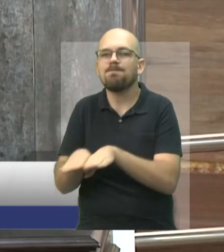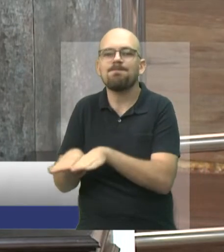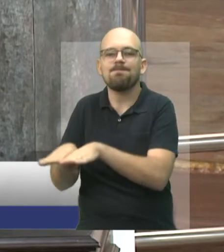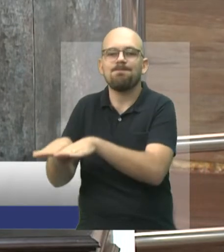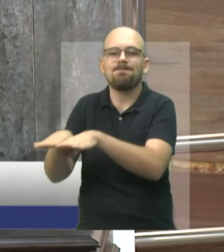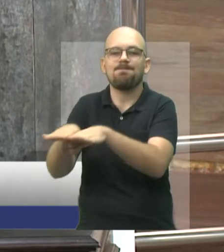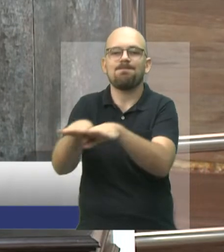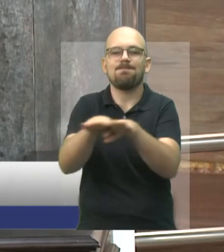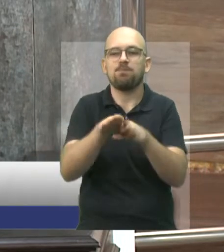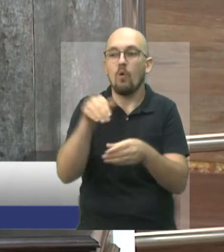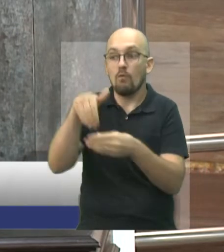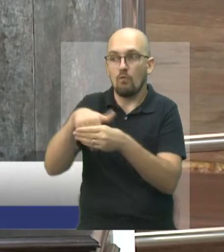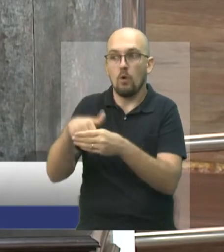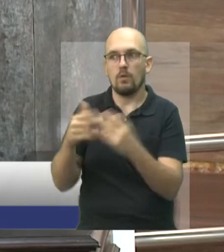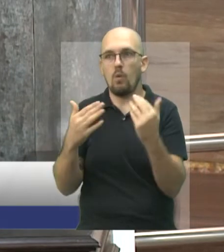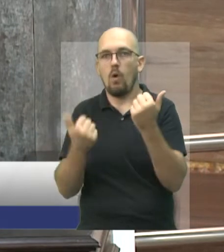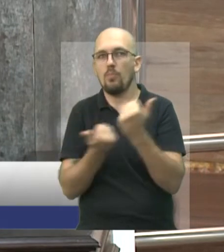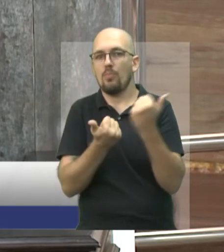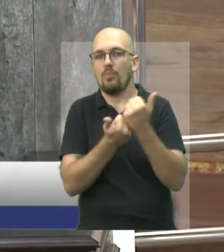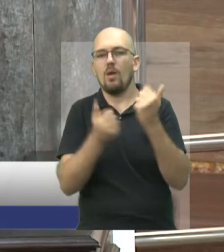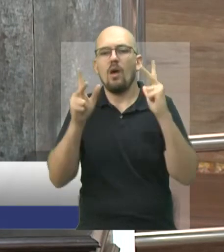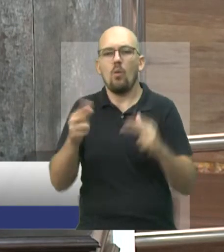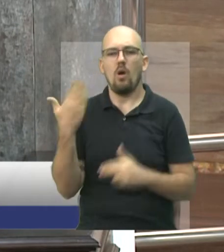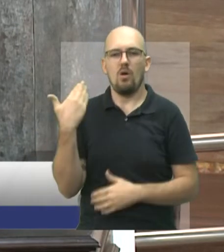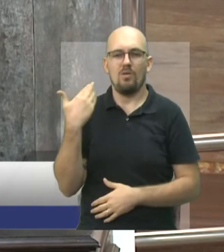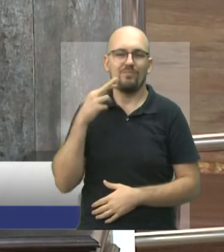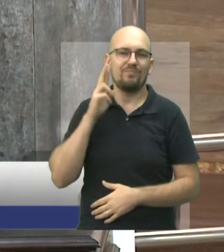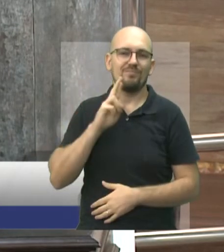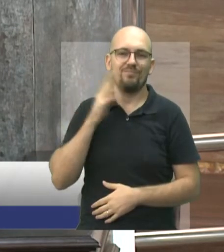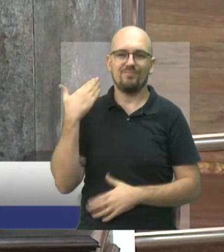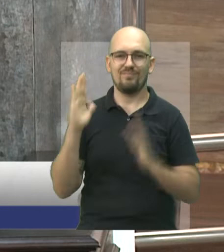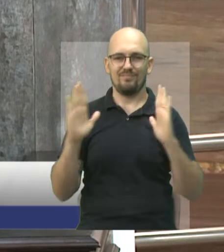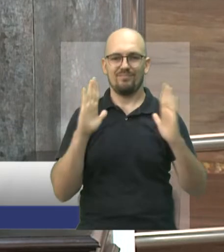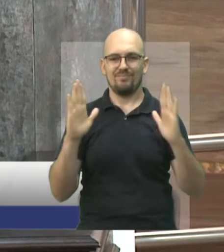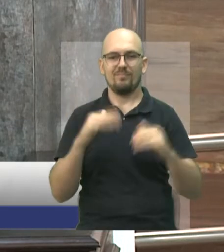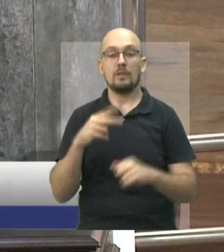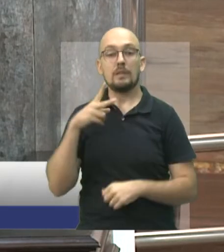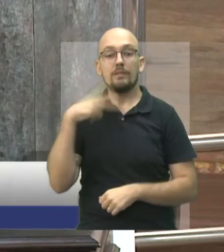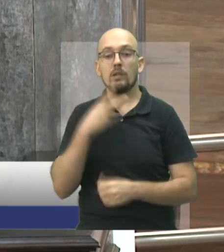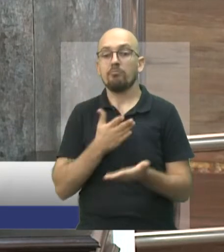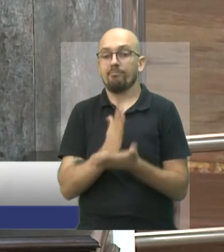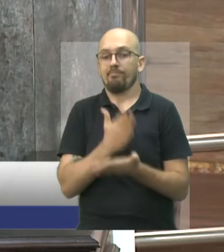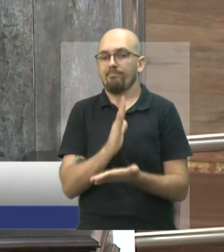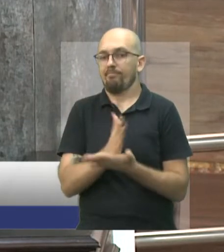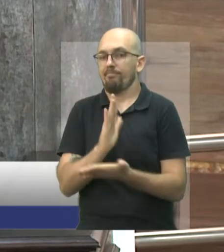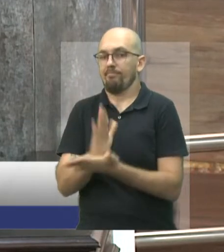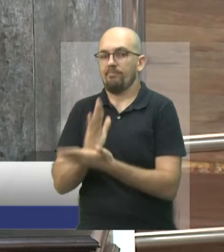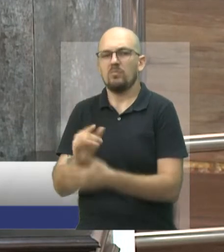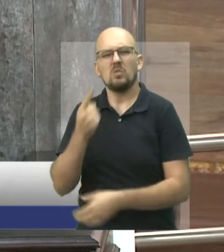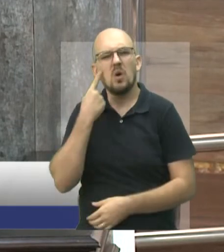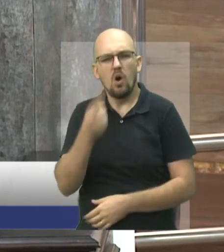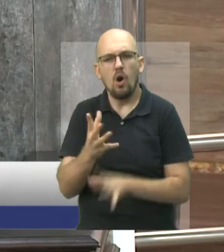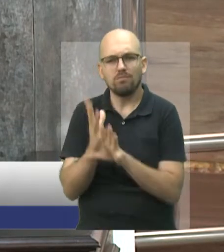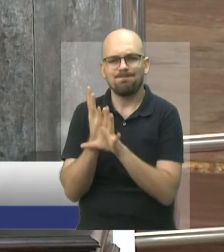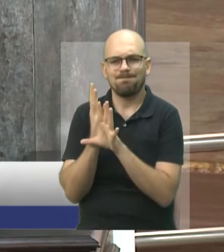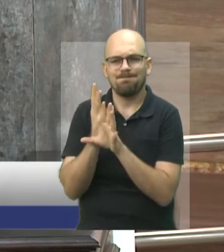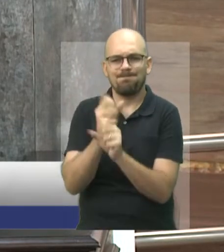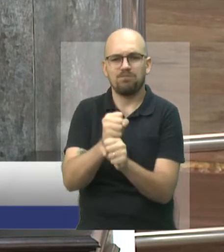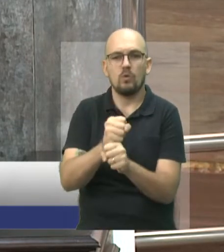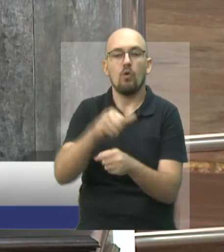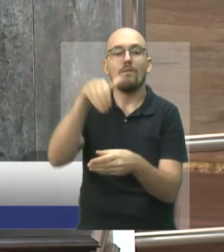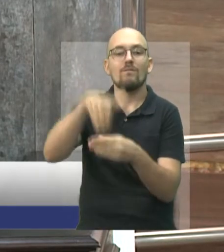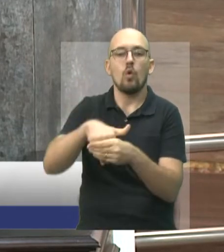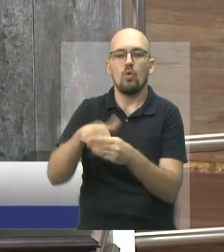gente acompanhou na última legislatura. Se a gente acompanhar, se fosse para pegar um retrospecto de tudo aquilo que foi